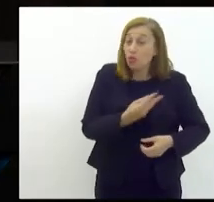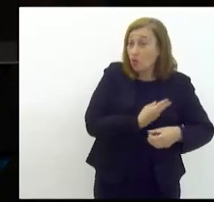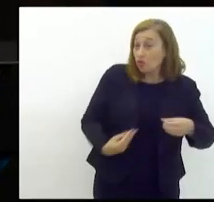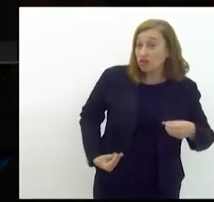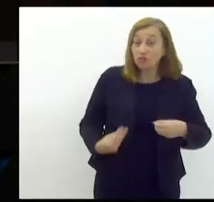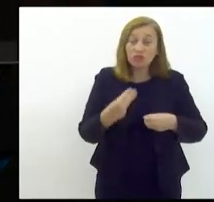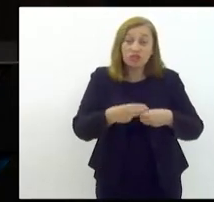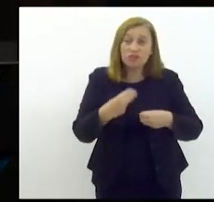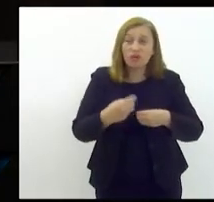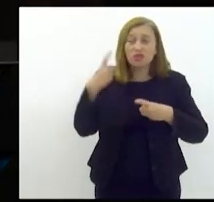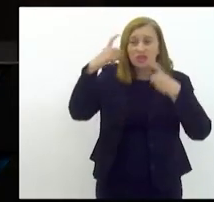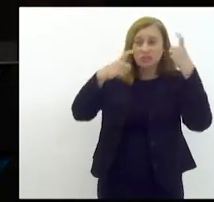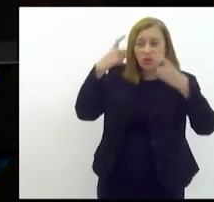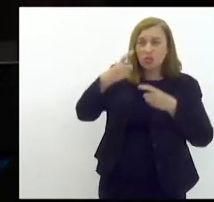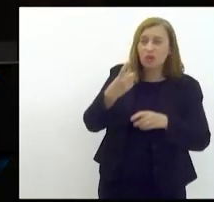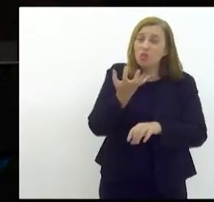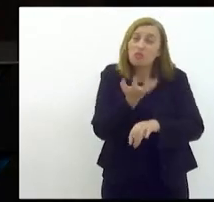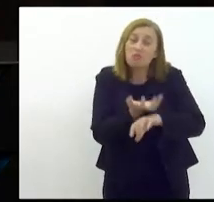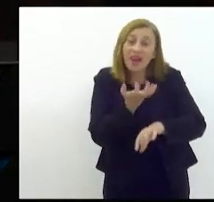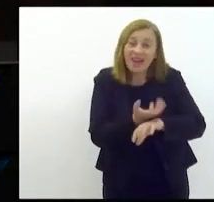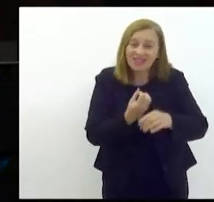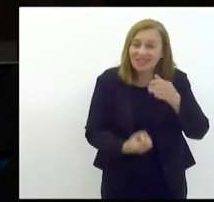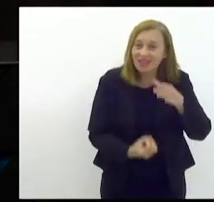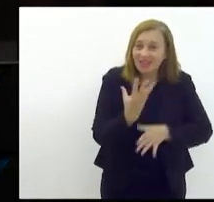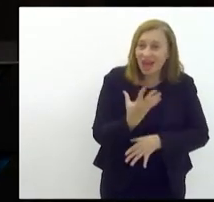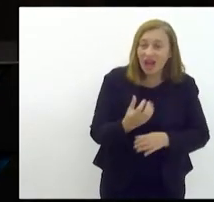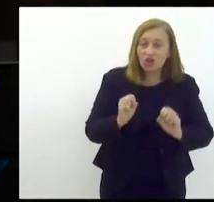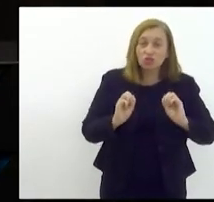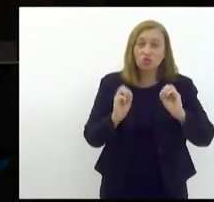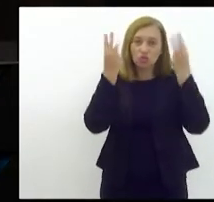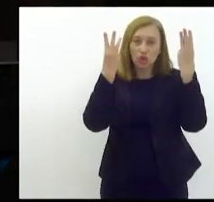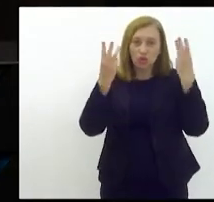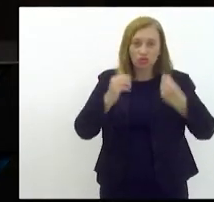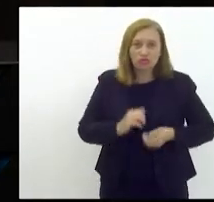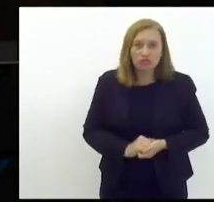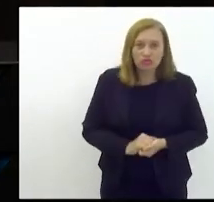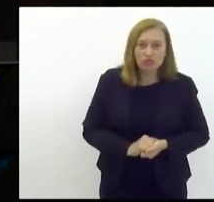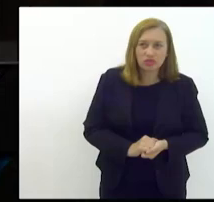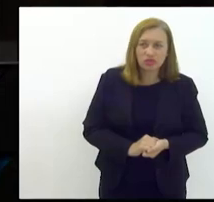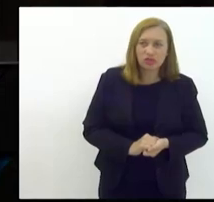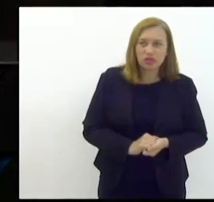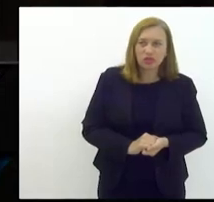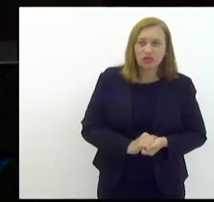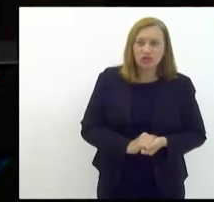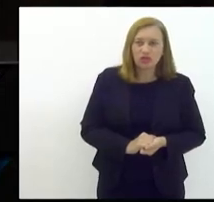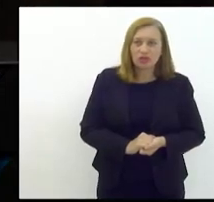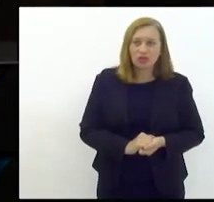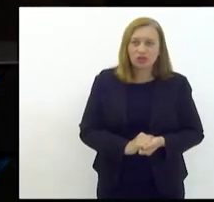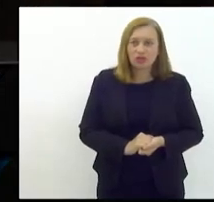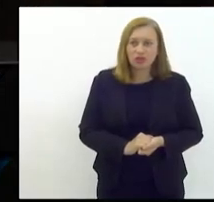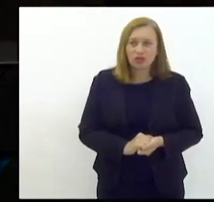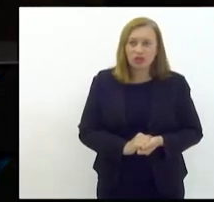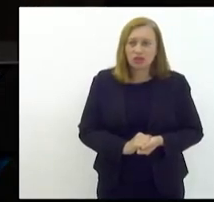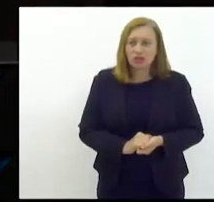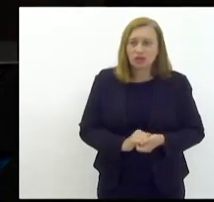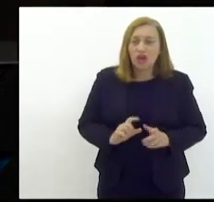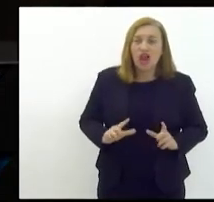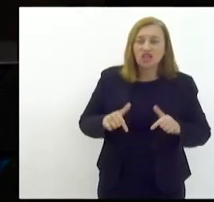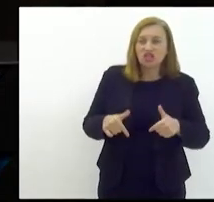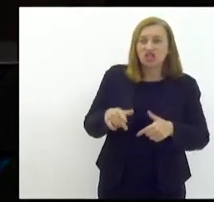que se preocupa com praças com shows o modo petista de